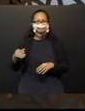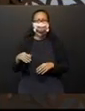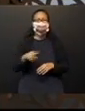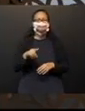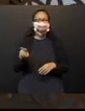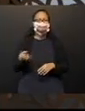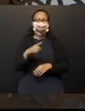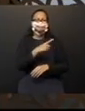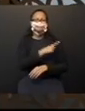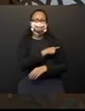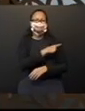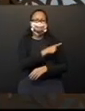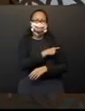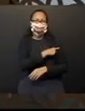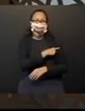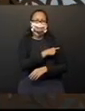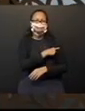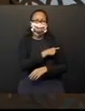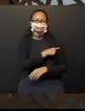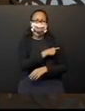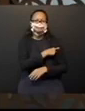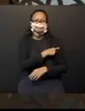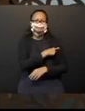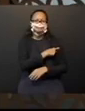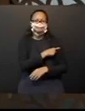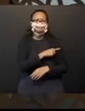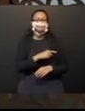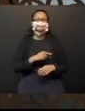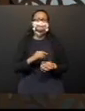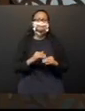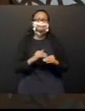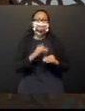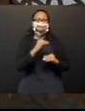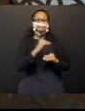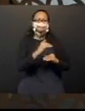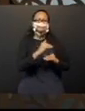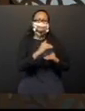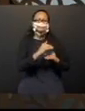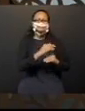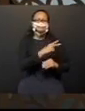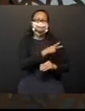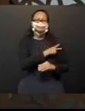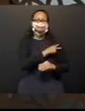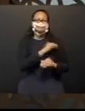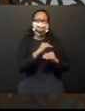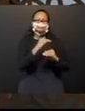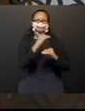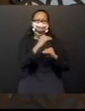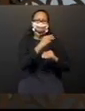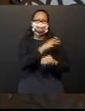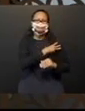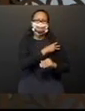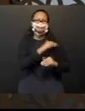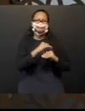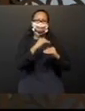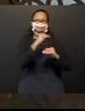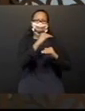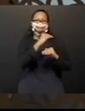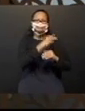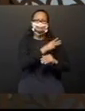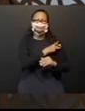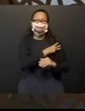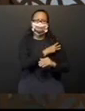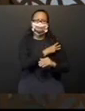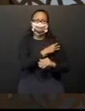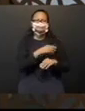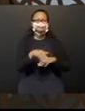nosso alicerce, para depois fazer o outro degrau, no segundo ano, no terceiro. Então, vocês podem observar que todos